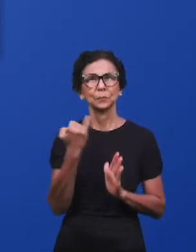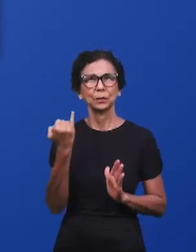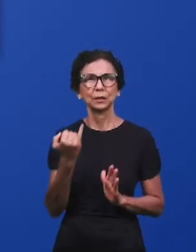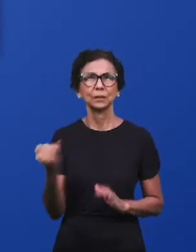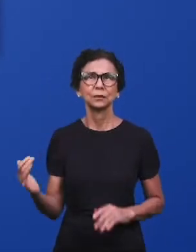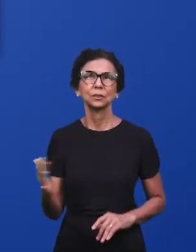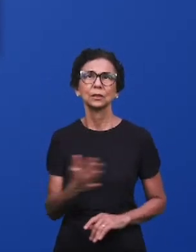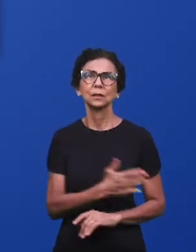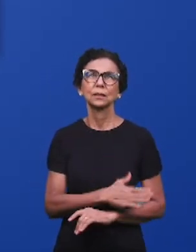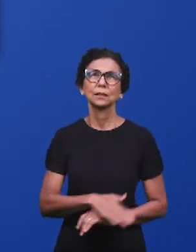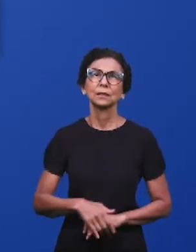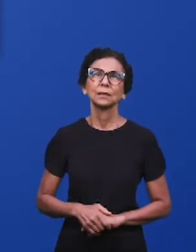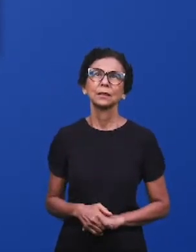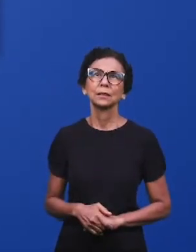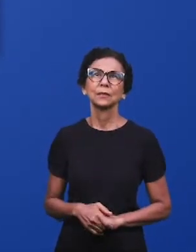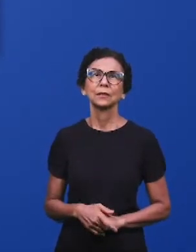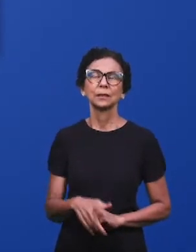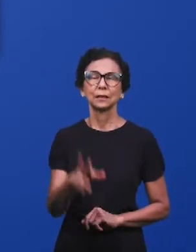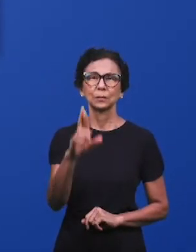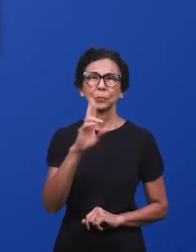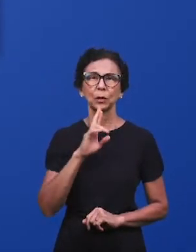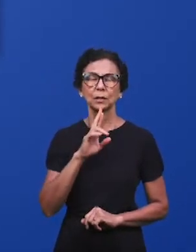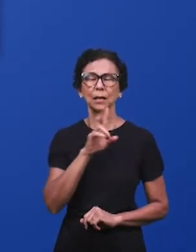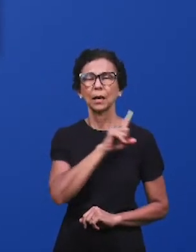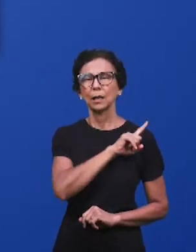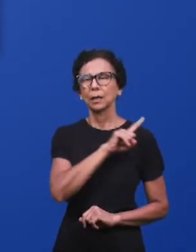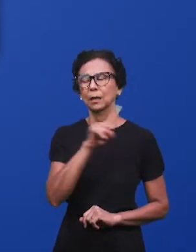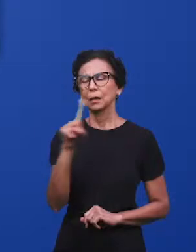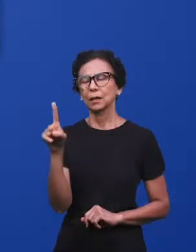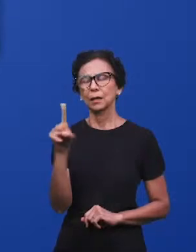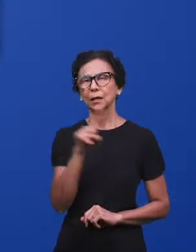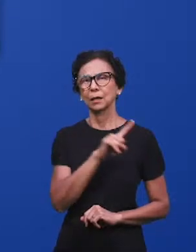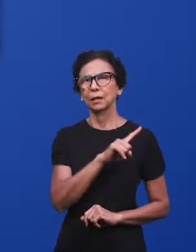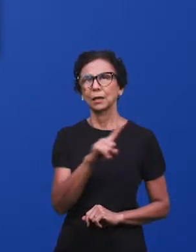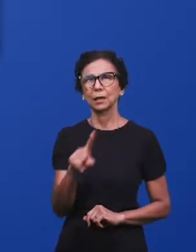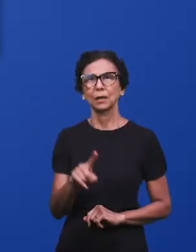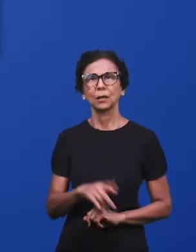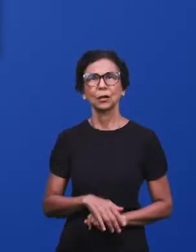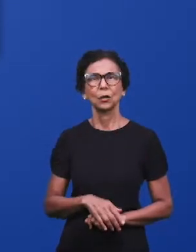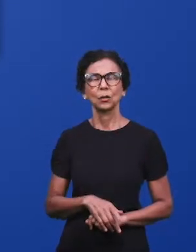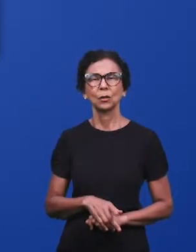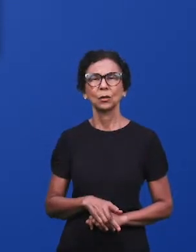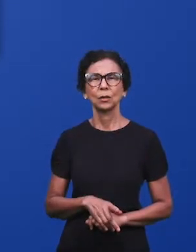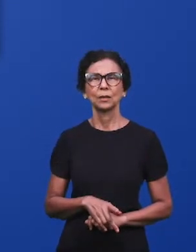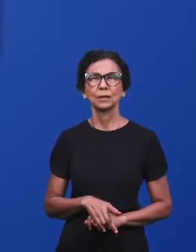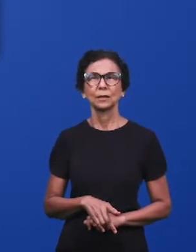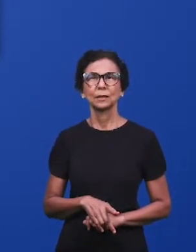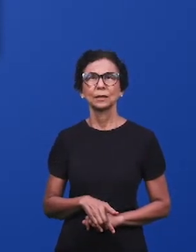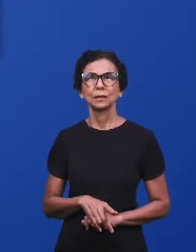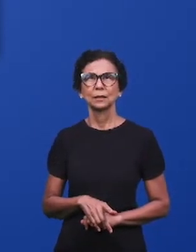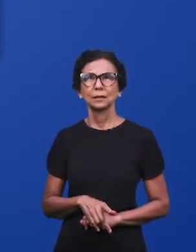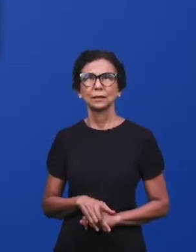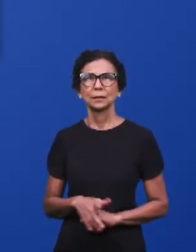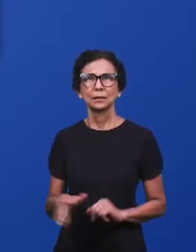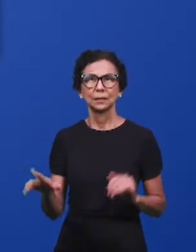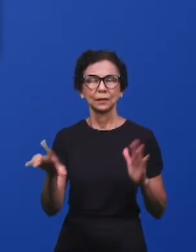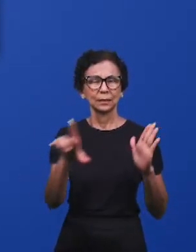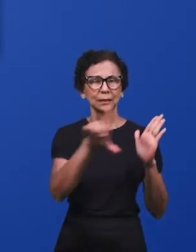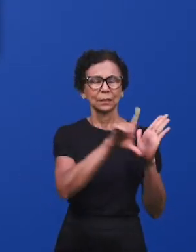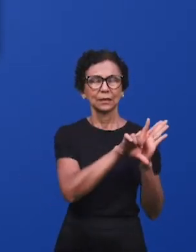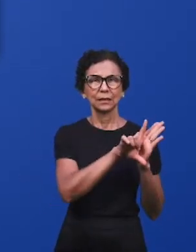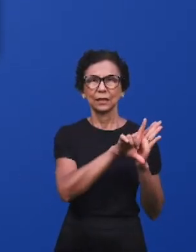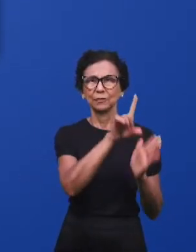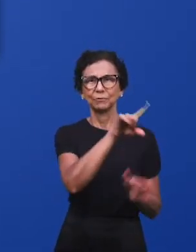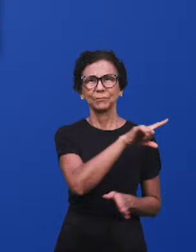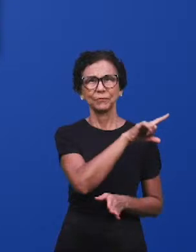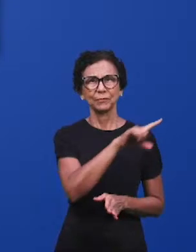a resposta é não, pois nós não vivemos pela lei, mas sim vivemos pela graça. E